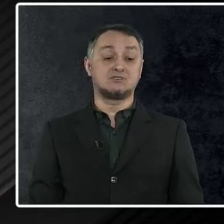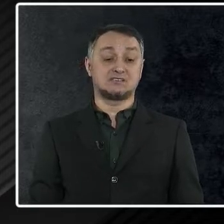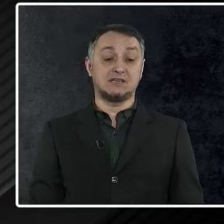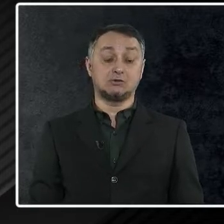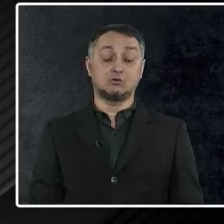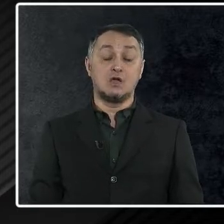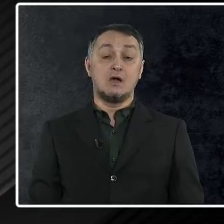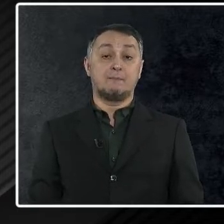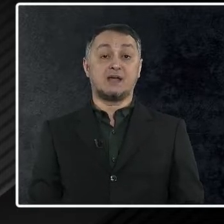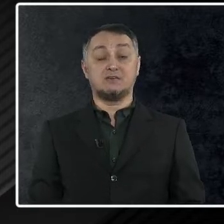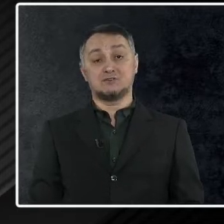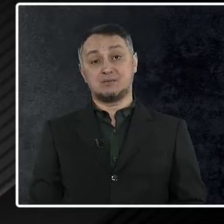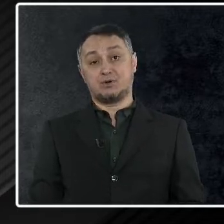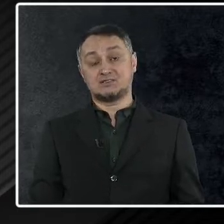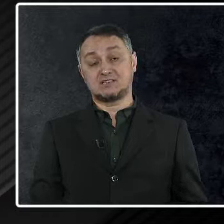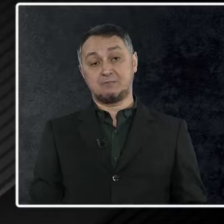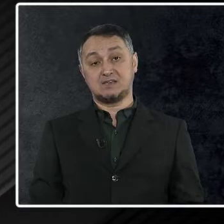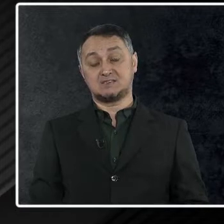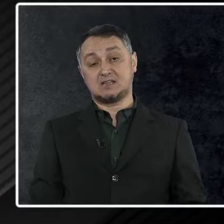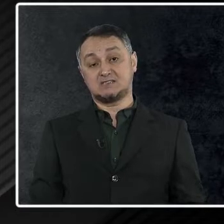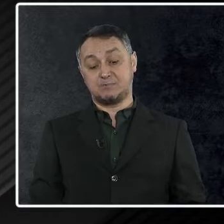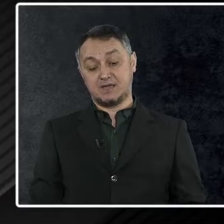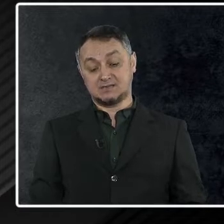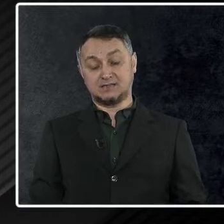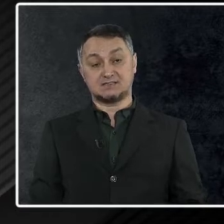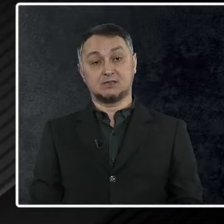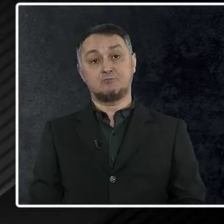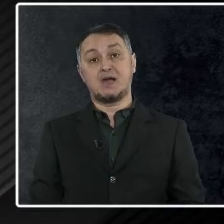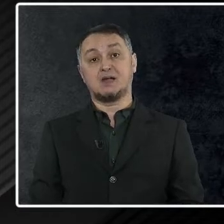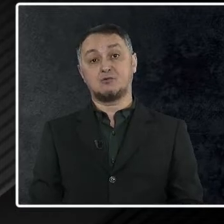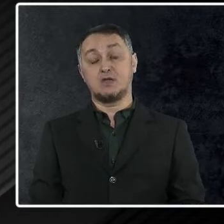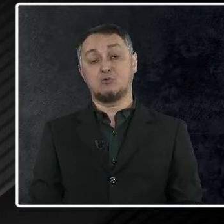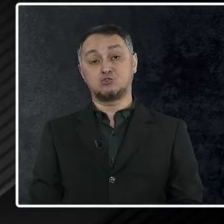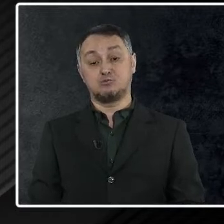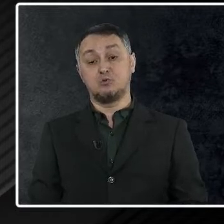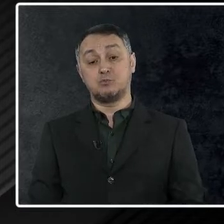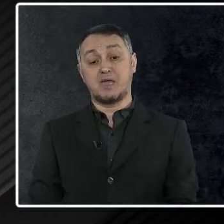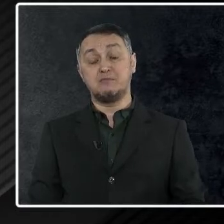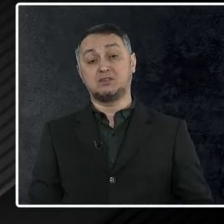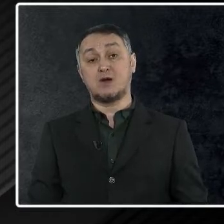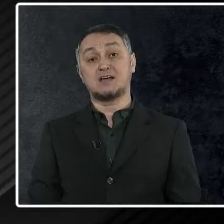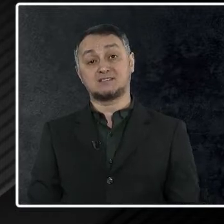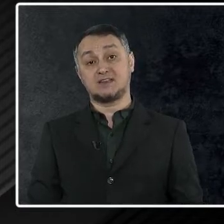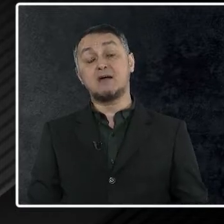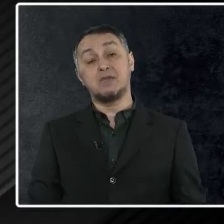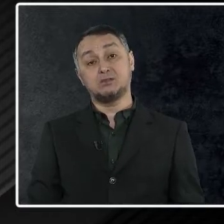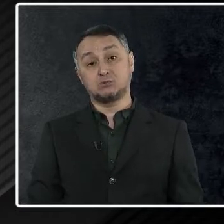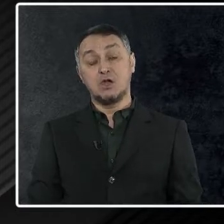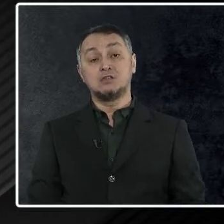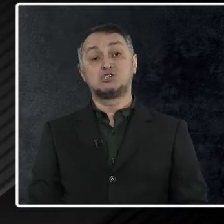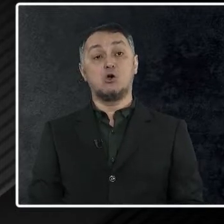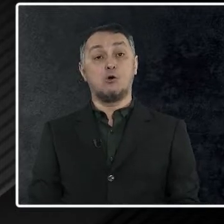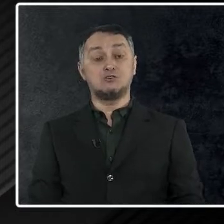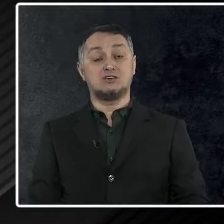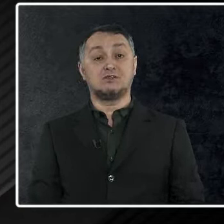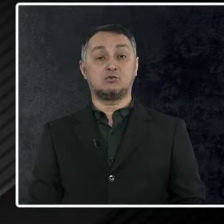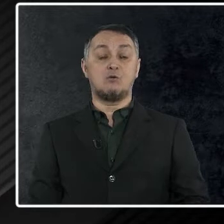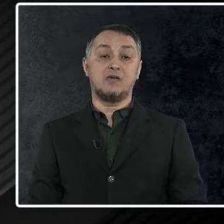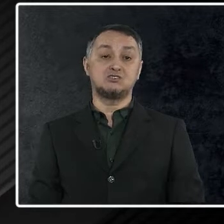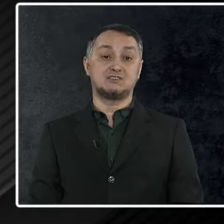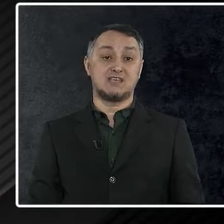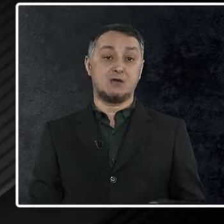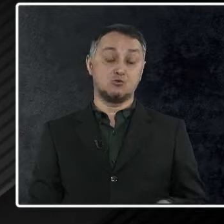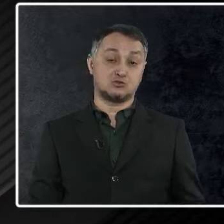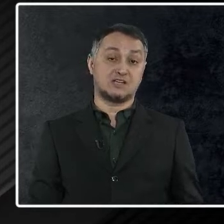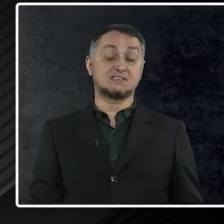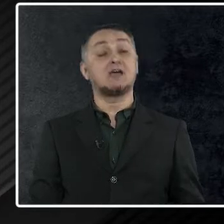dado descrito? Para que você possa saber se a despesa que está sendo paga com recurso público permita um rastreamento de onde